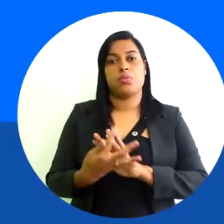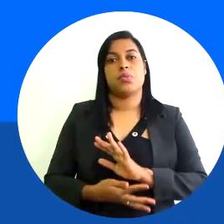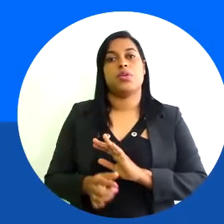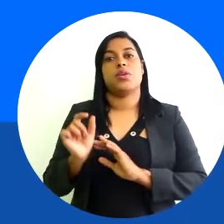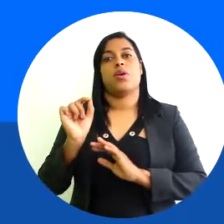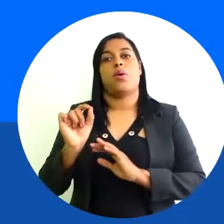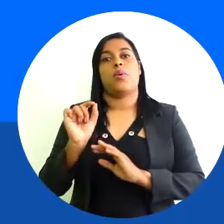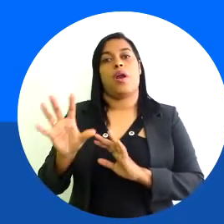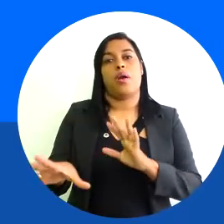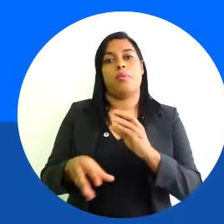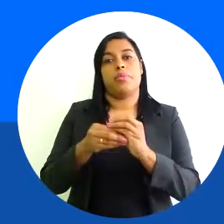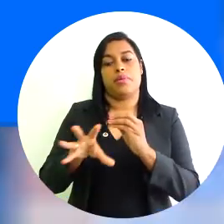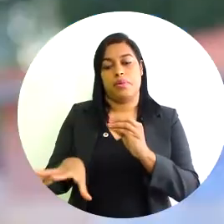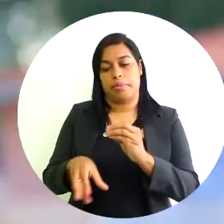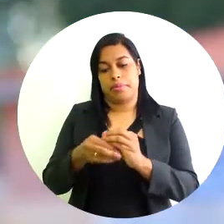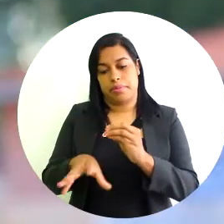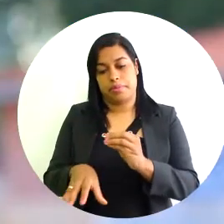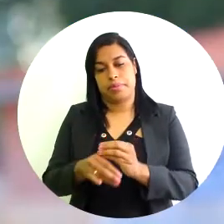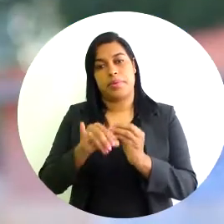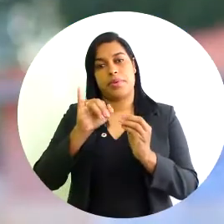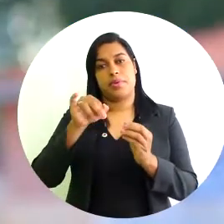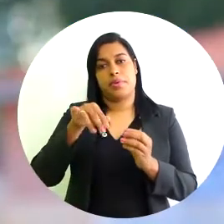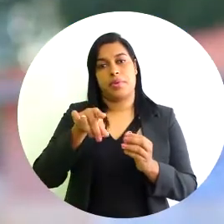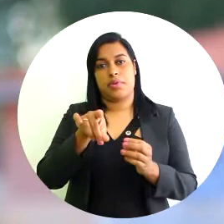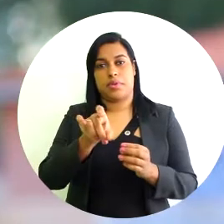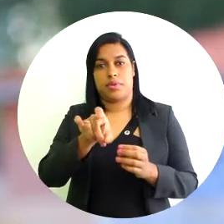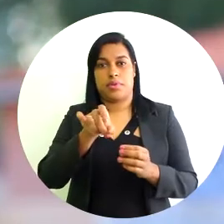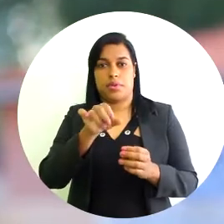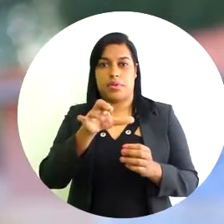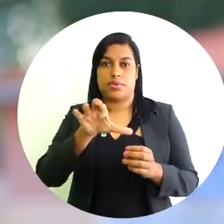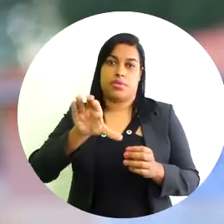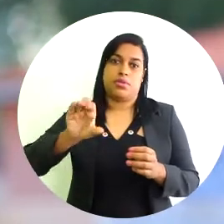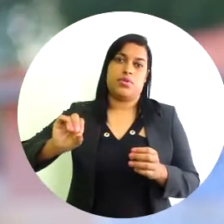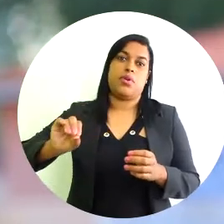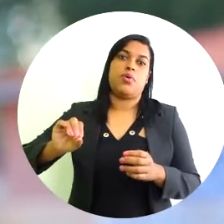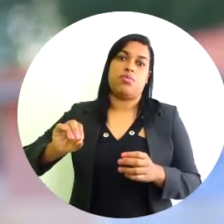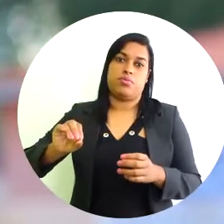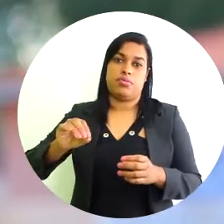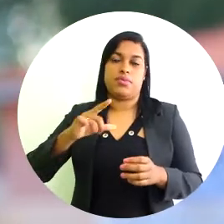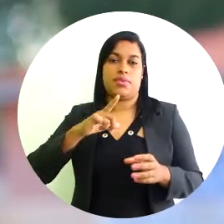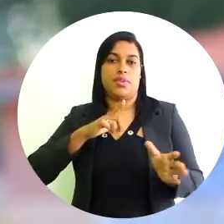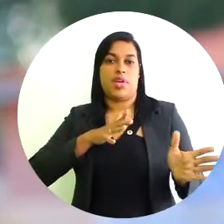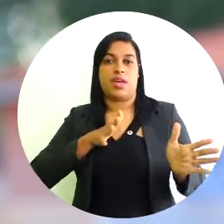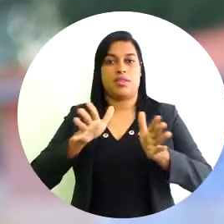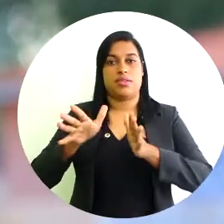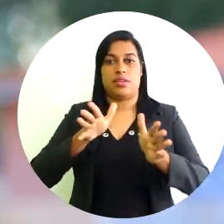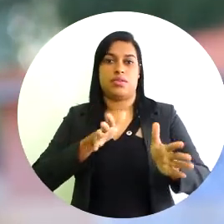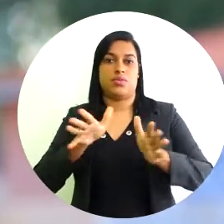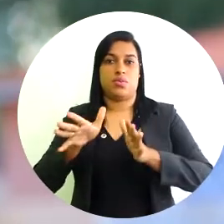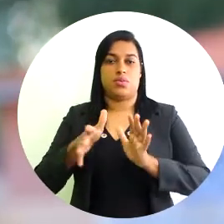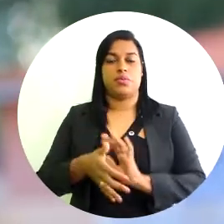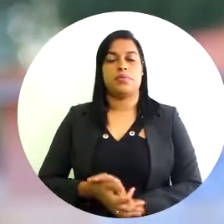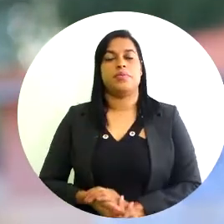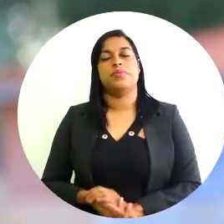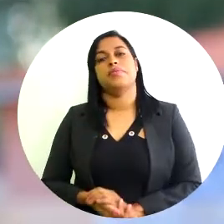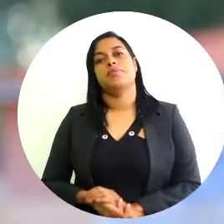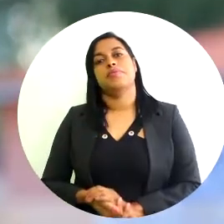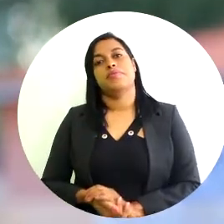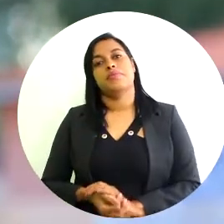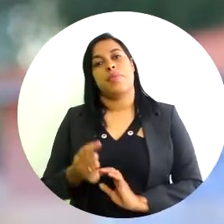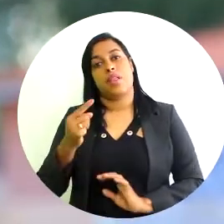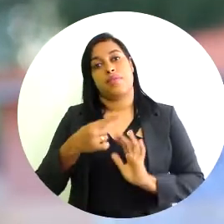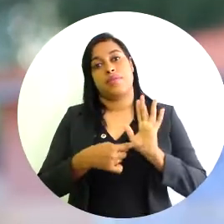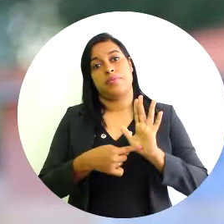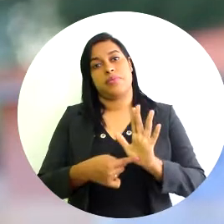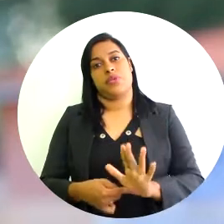de indexação. E aí vocês podem pesquisar um pouco sobre essa norma, ter acesso a essa norma. E aí ela vai indicar quais